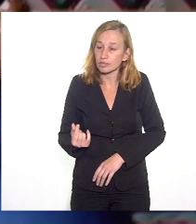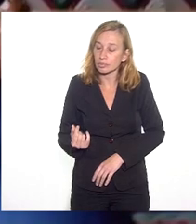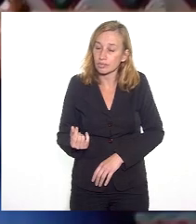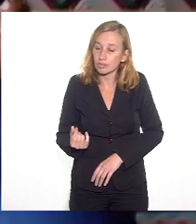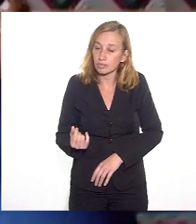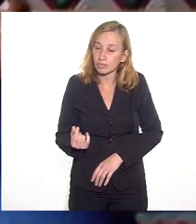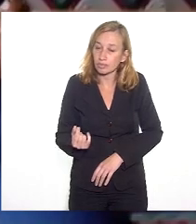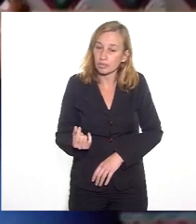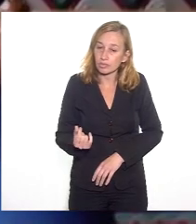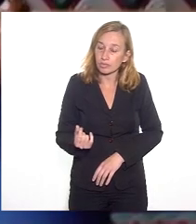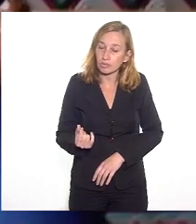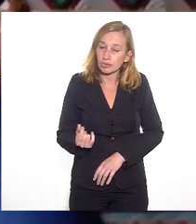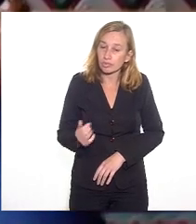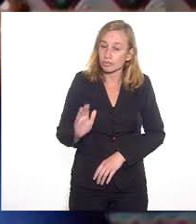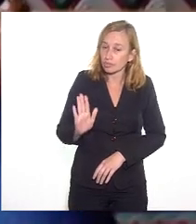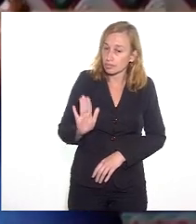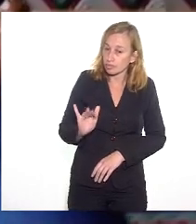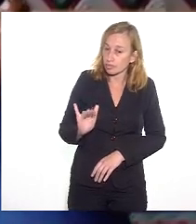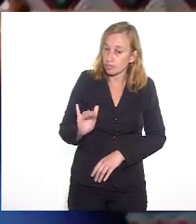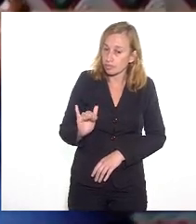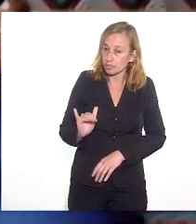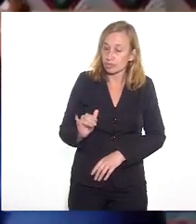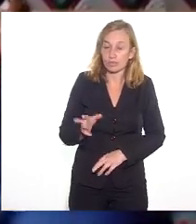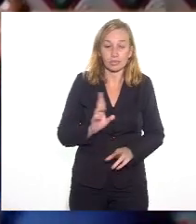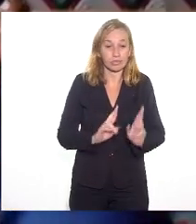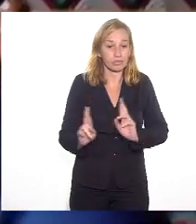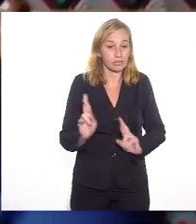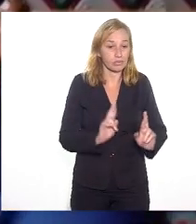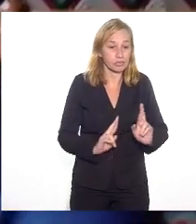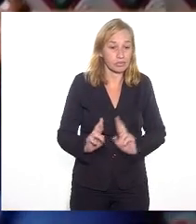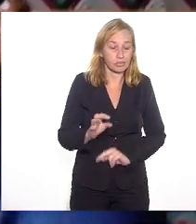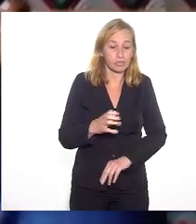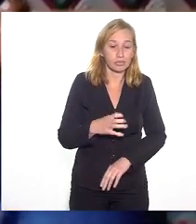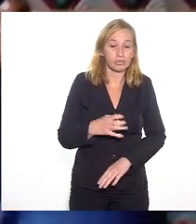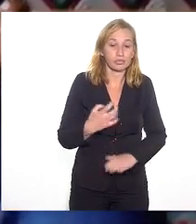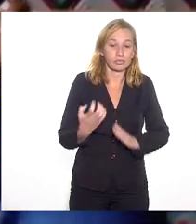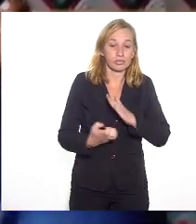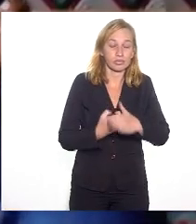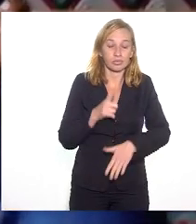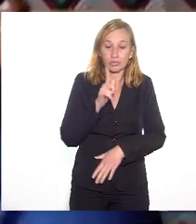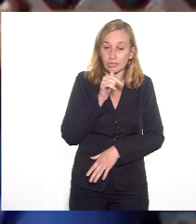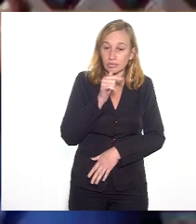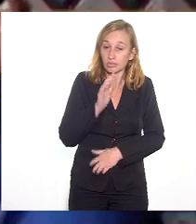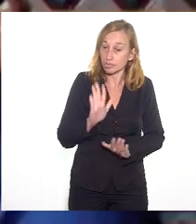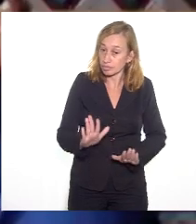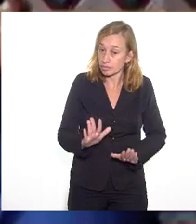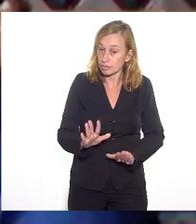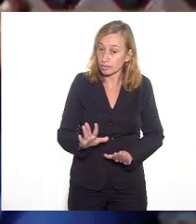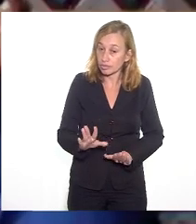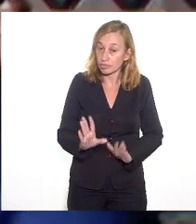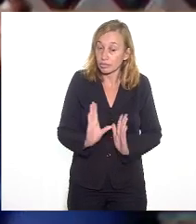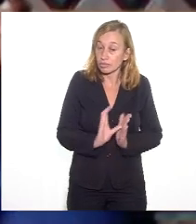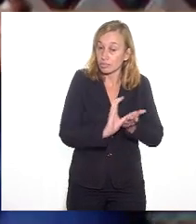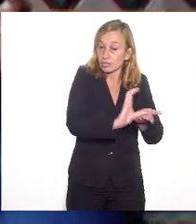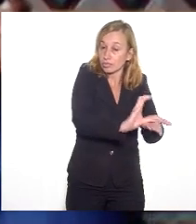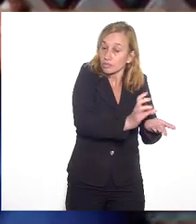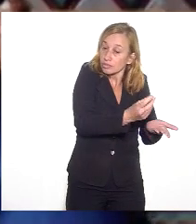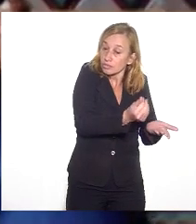subsídios cruzados em relação à SEDAI e, por fim, um orçamento que seja